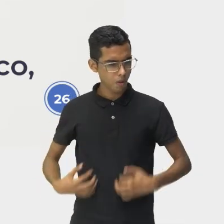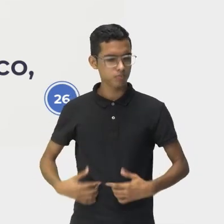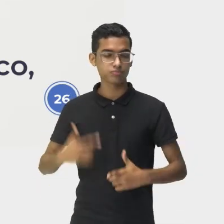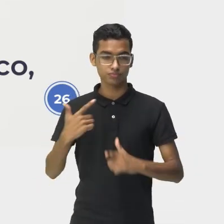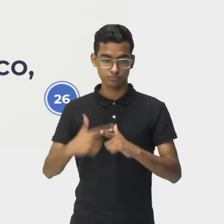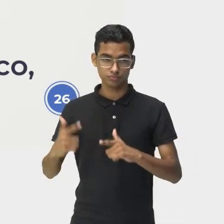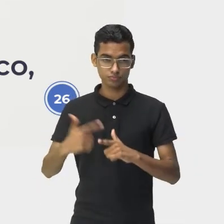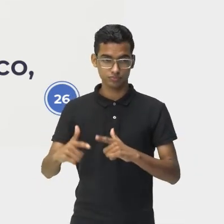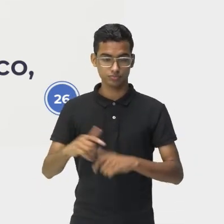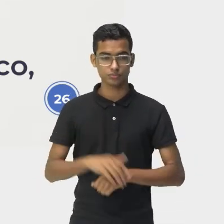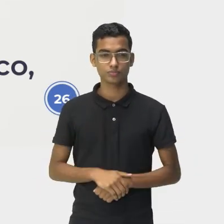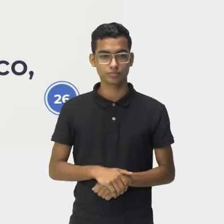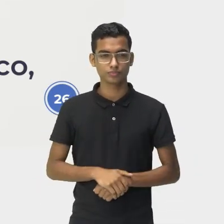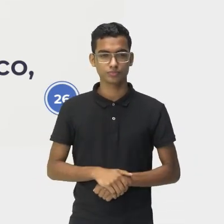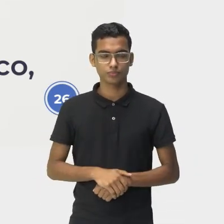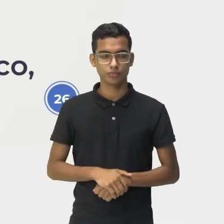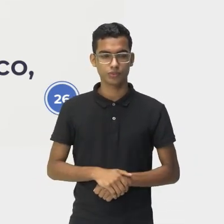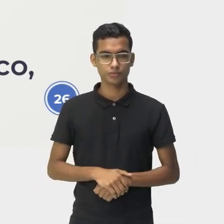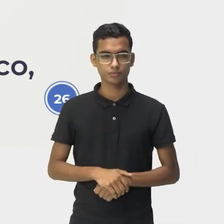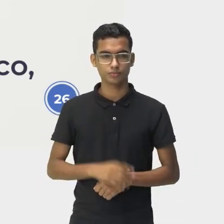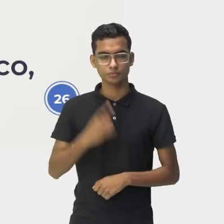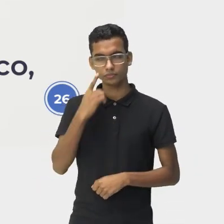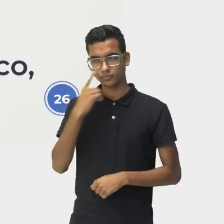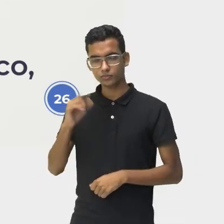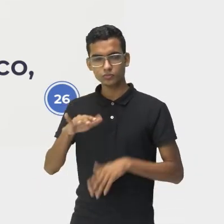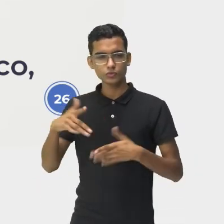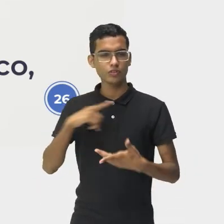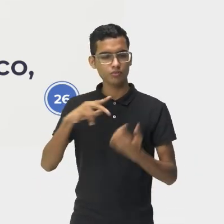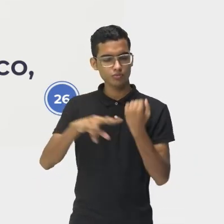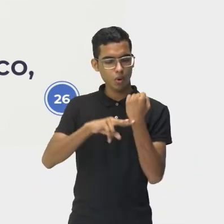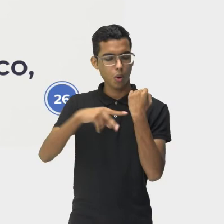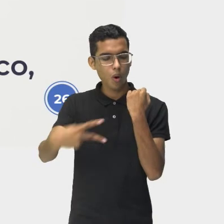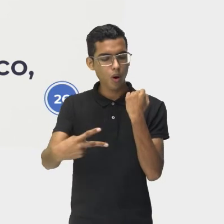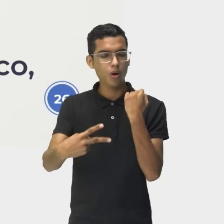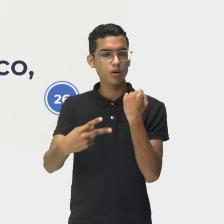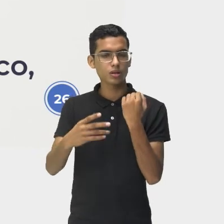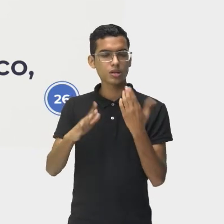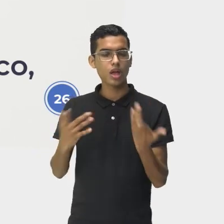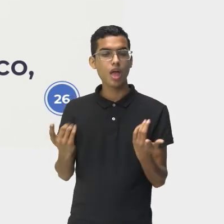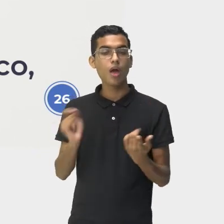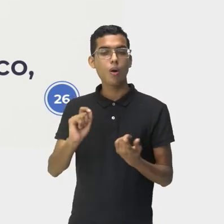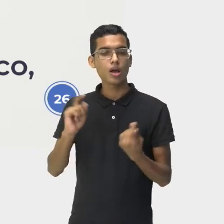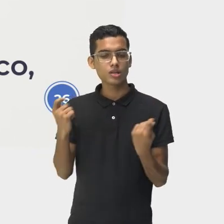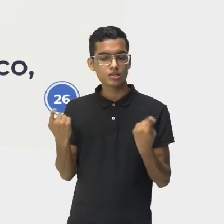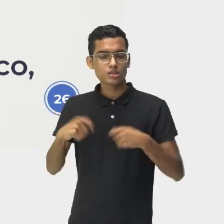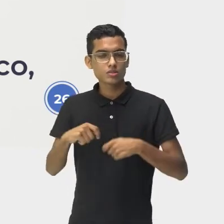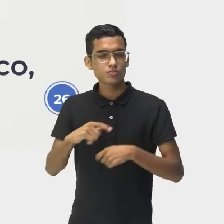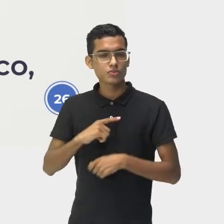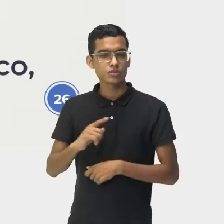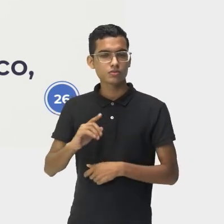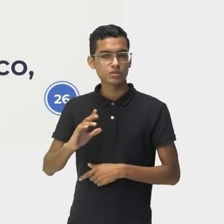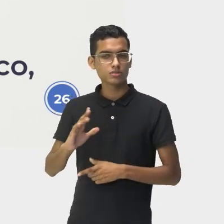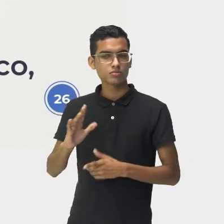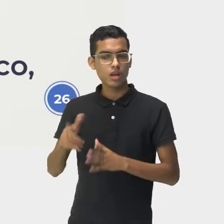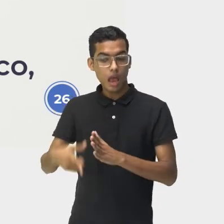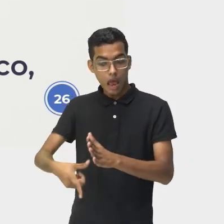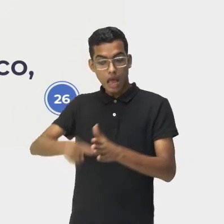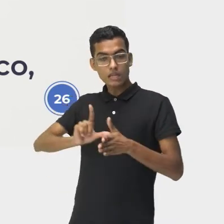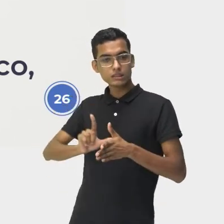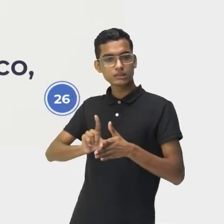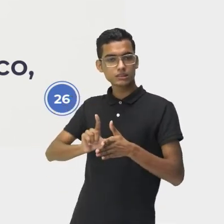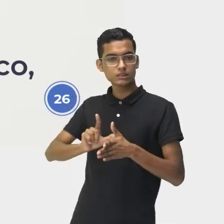tá? Quando a gente fala sobre as causas, é sobre aquilo que pode ser que tenha causado ali